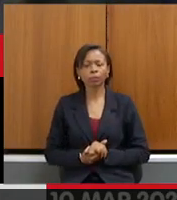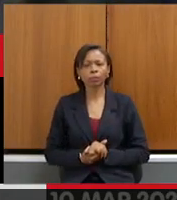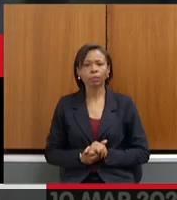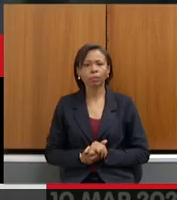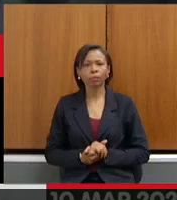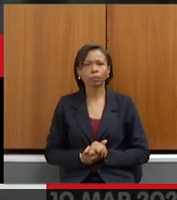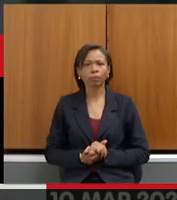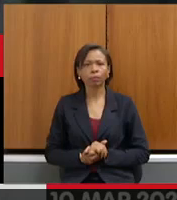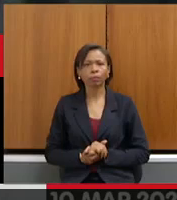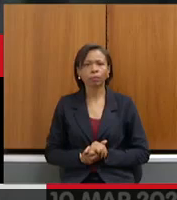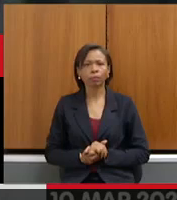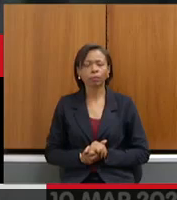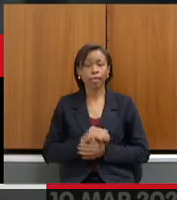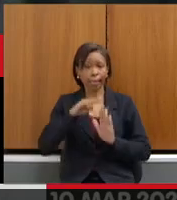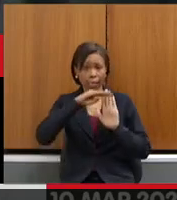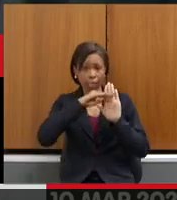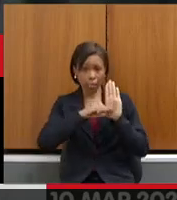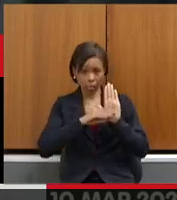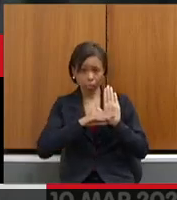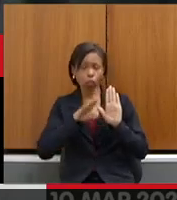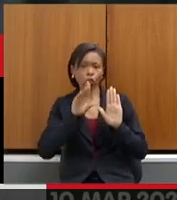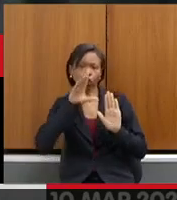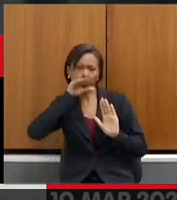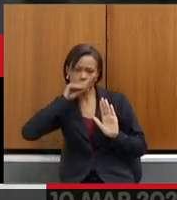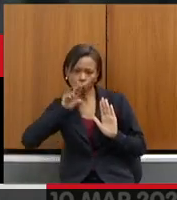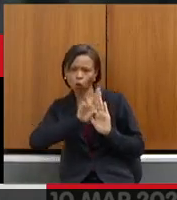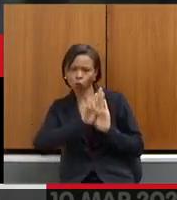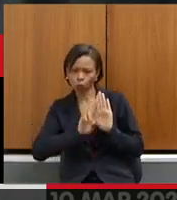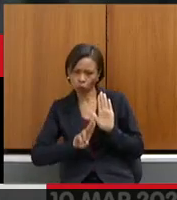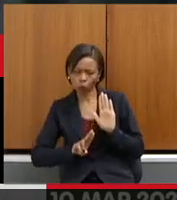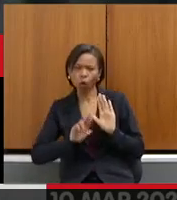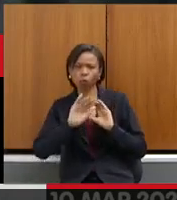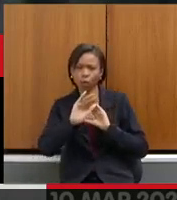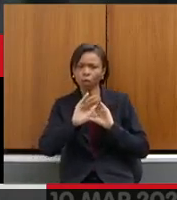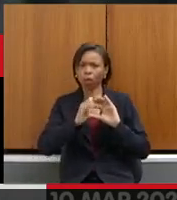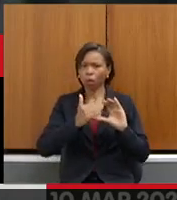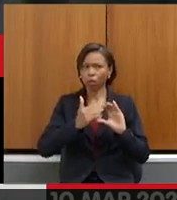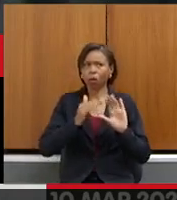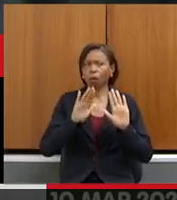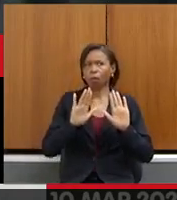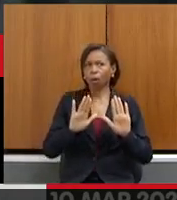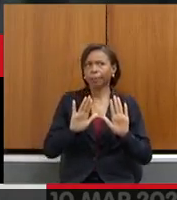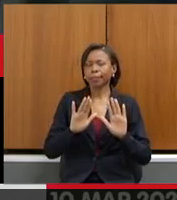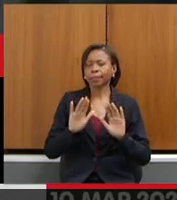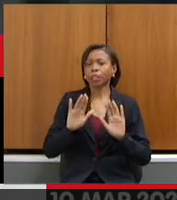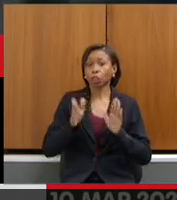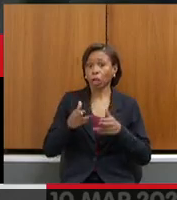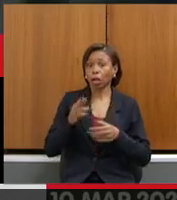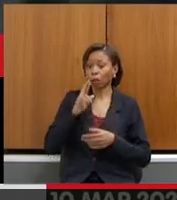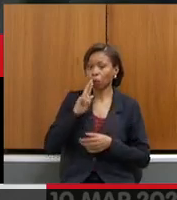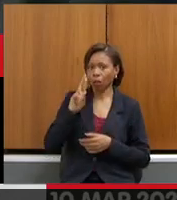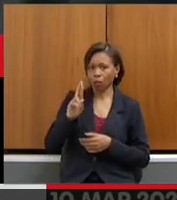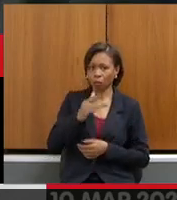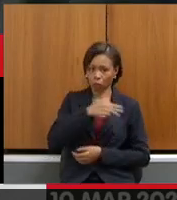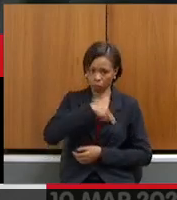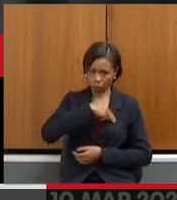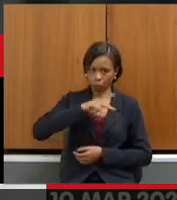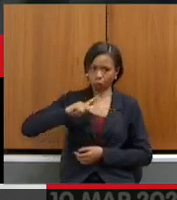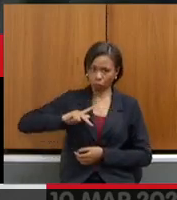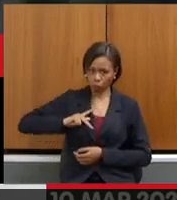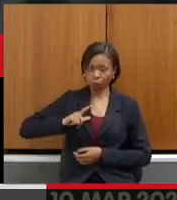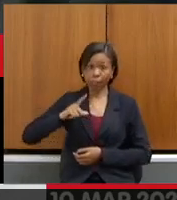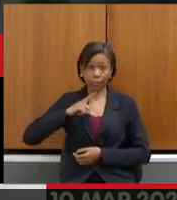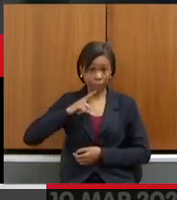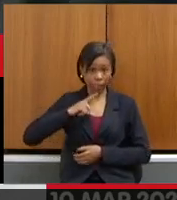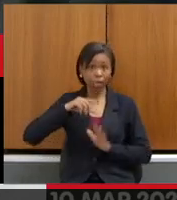e essa lista nós estamos fazendo a resposta agora para o ministério público é nós já temos naturalmente a